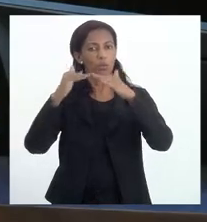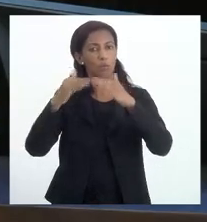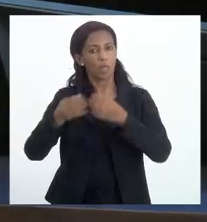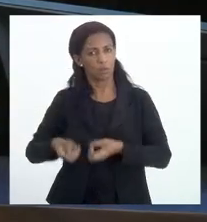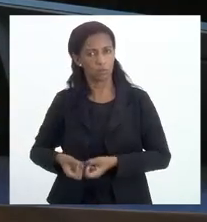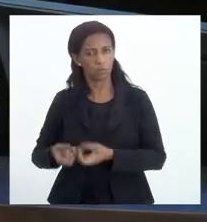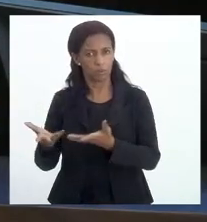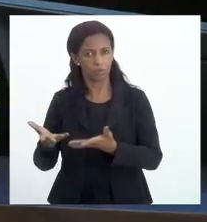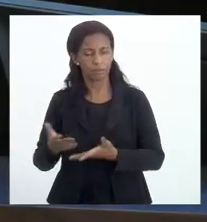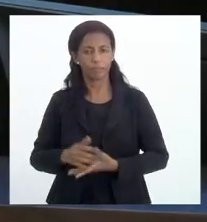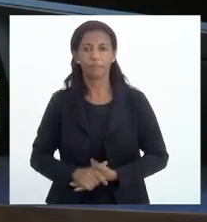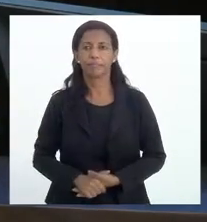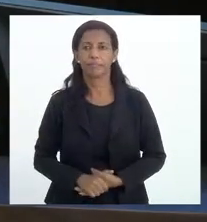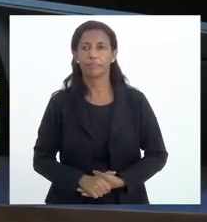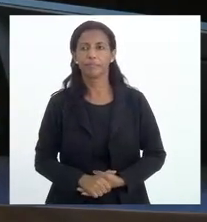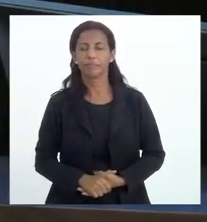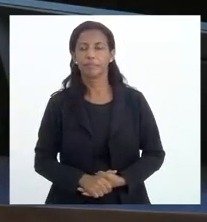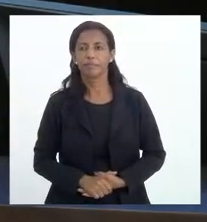gastos.